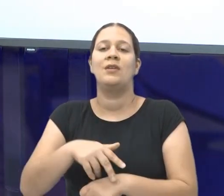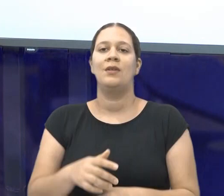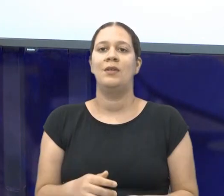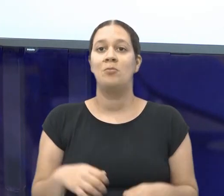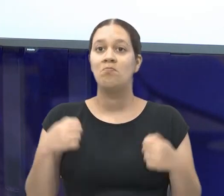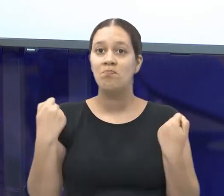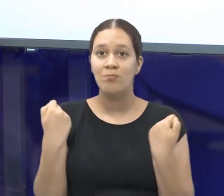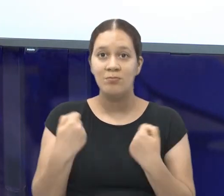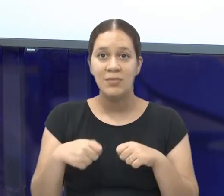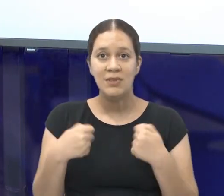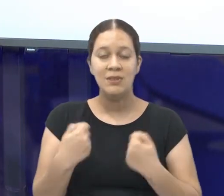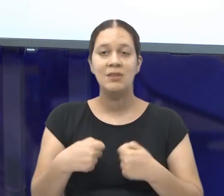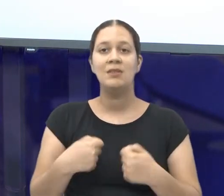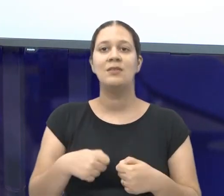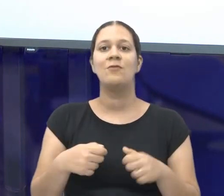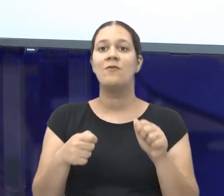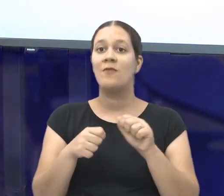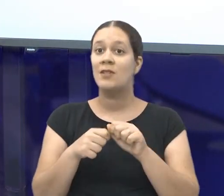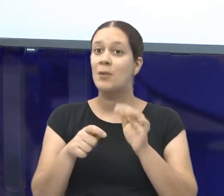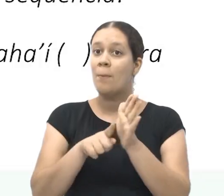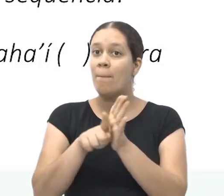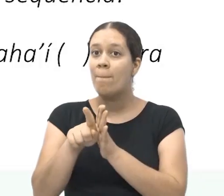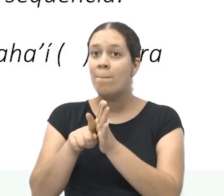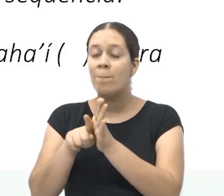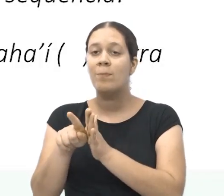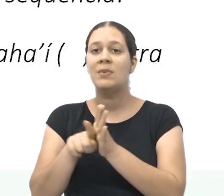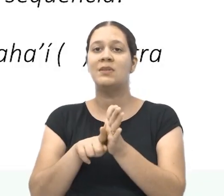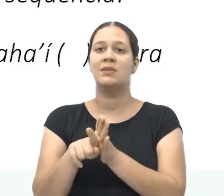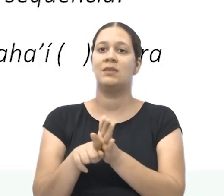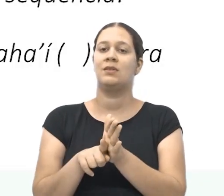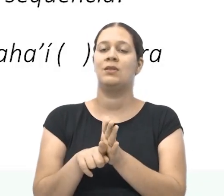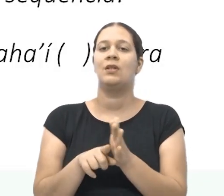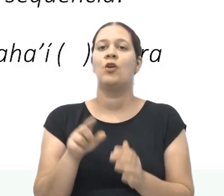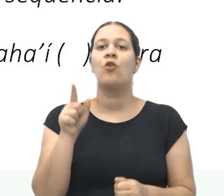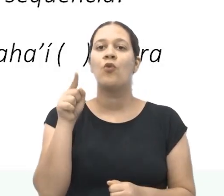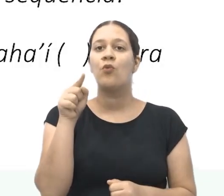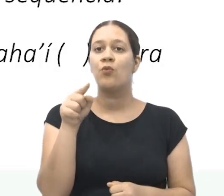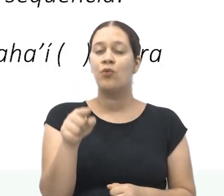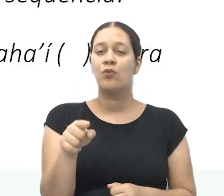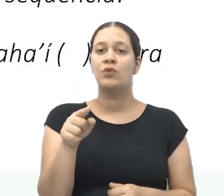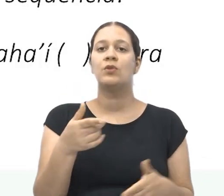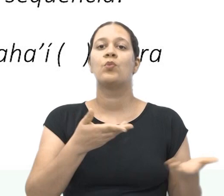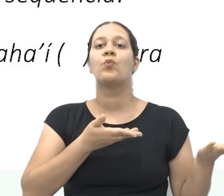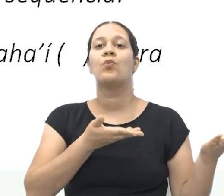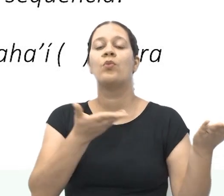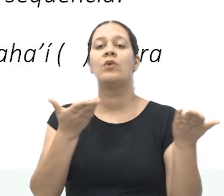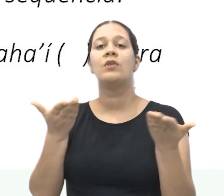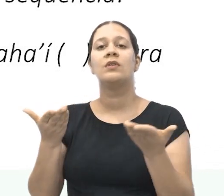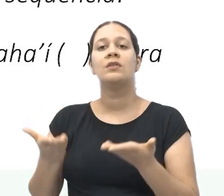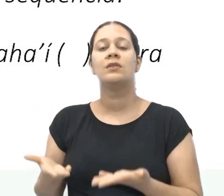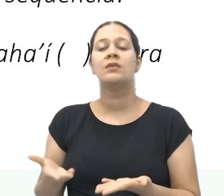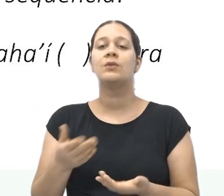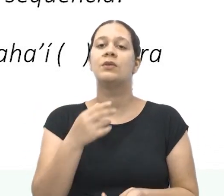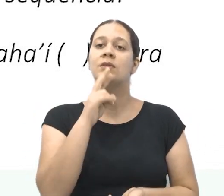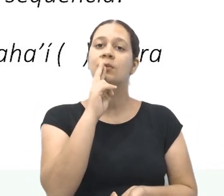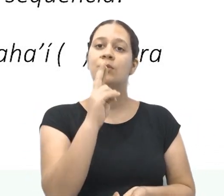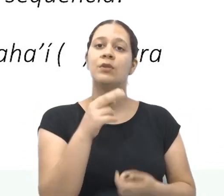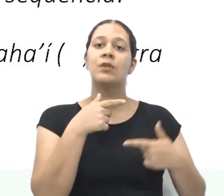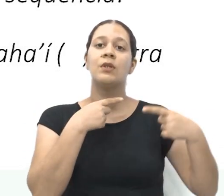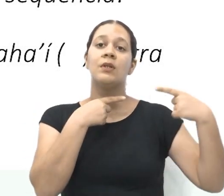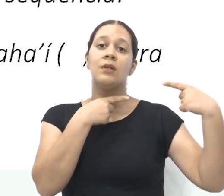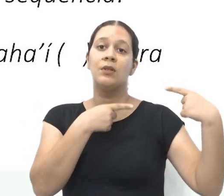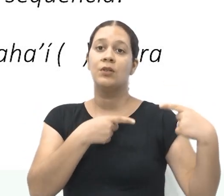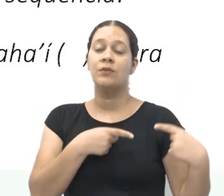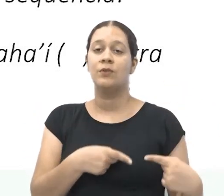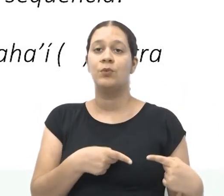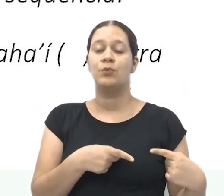desenrolada, e ter feito uma pesquisa. Quer ver só? Você é convidado a responder ao desafio. E que